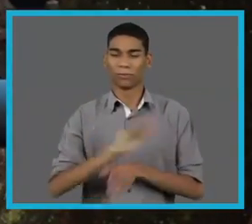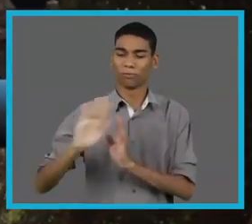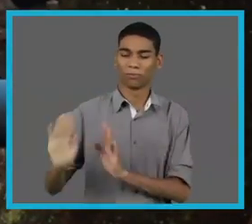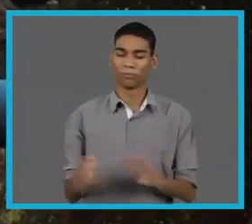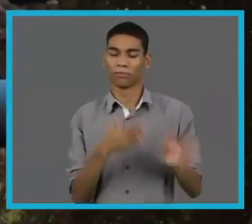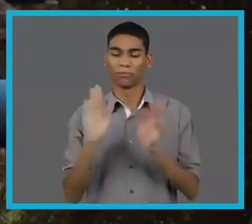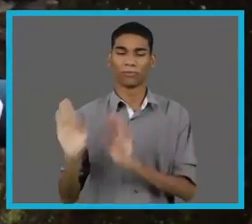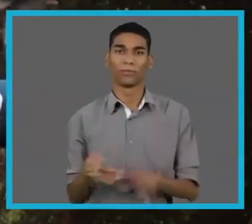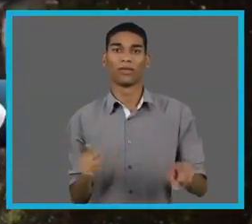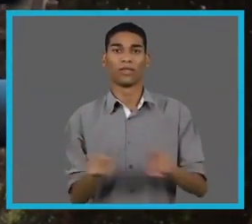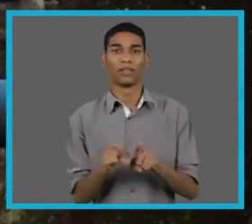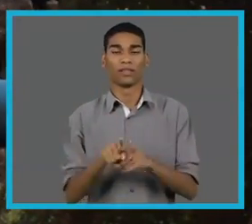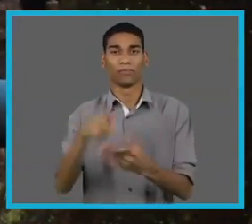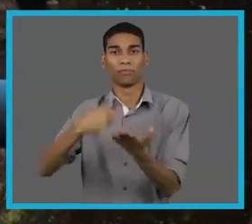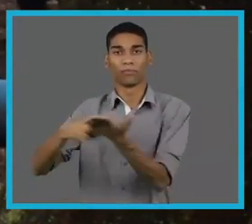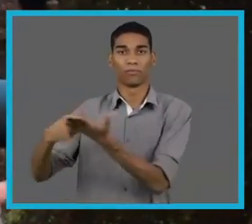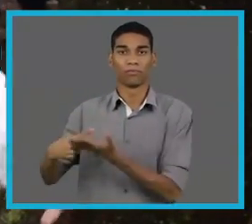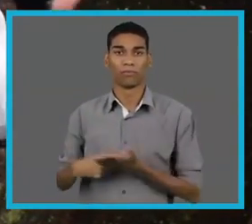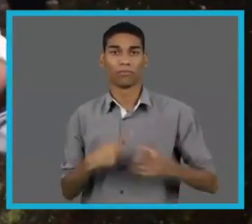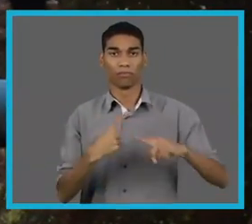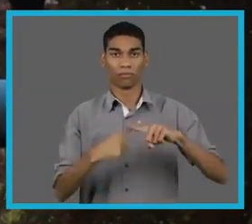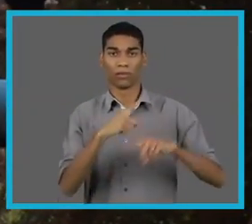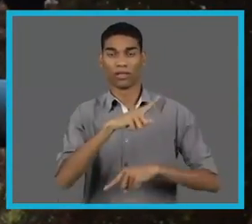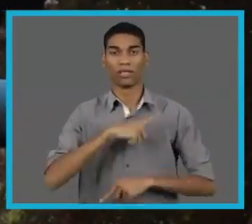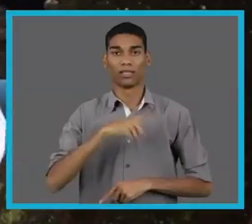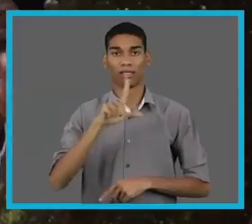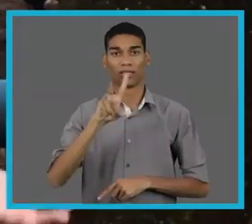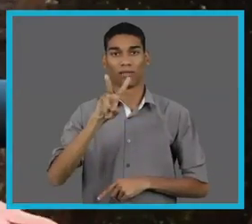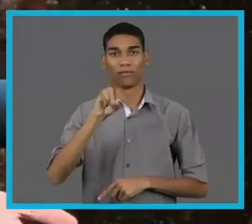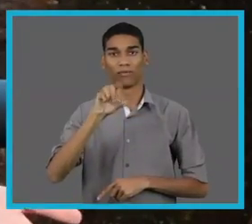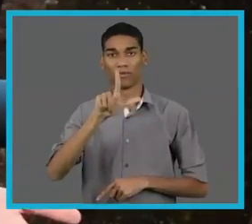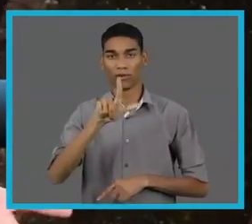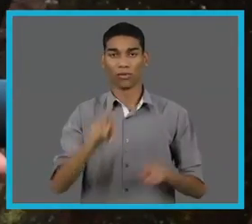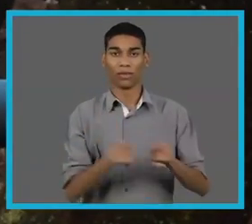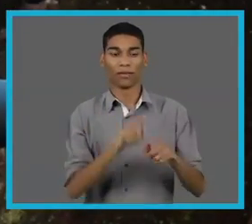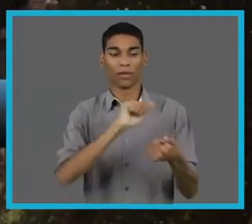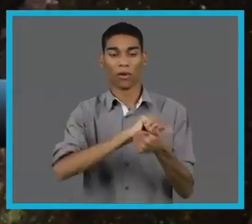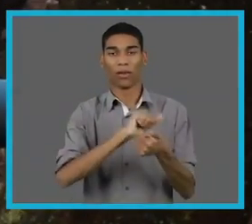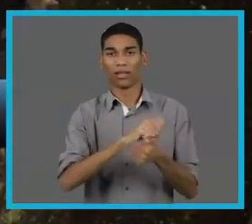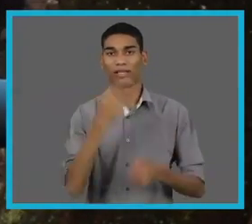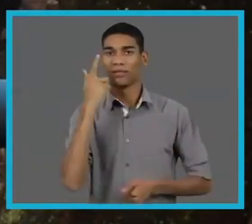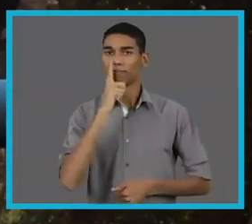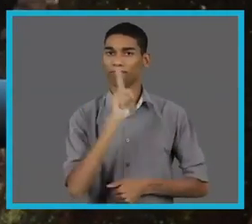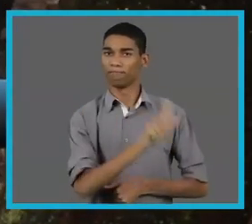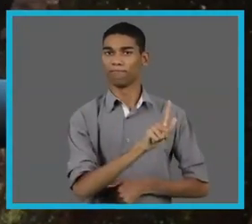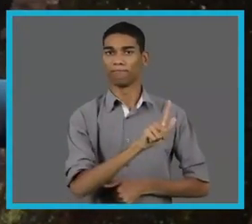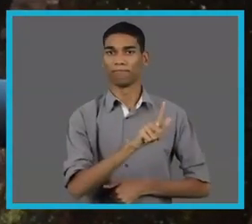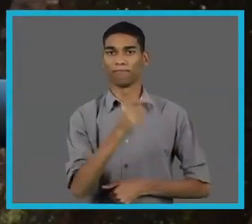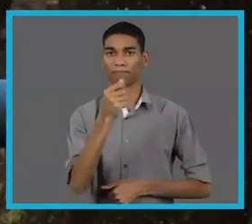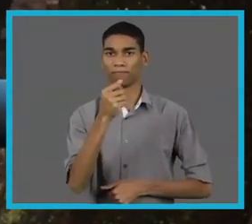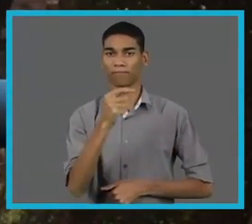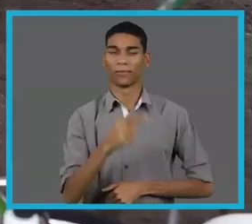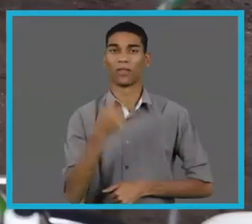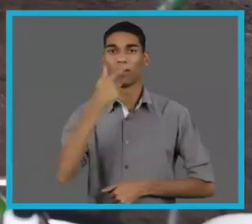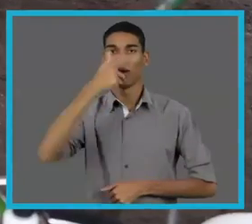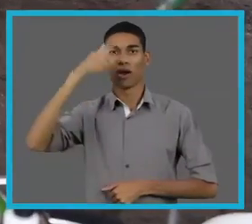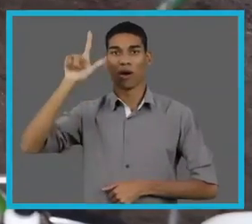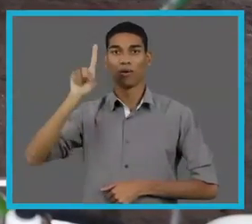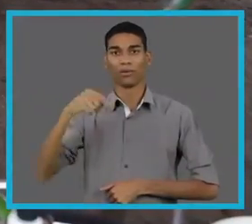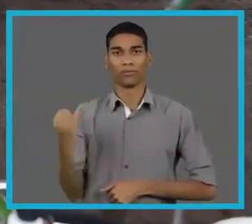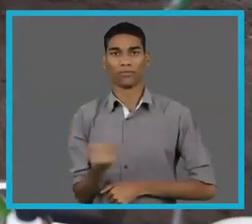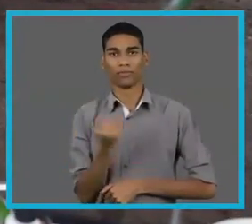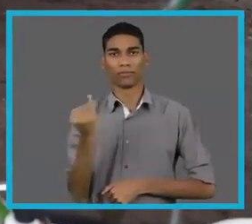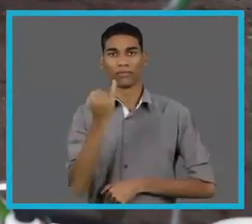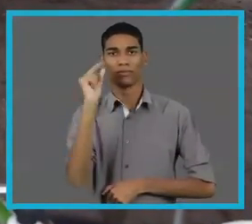ganhando em produtividade e em negociação, porque ele tem volume e tem qualidade, ele consegue negociar melhor o preço do produto. Outra